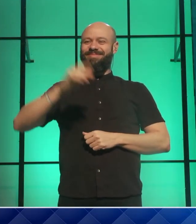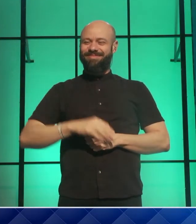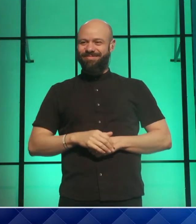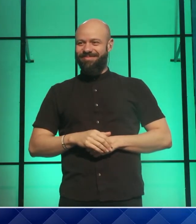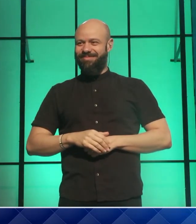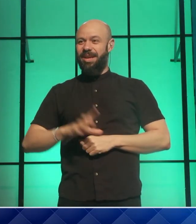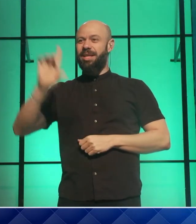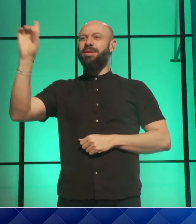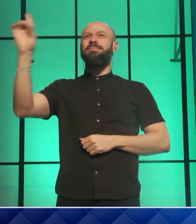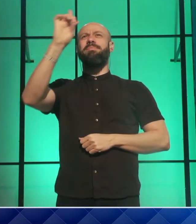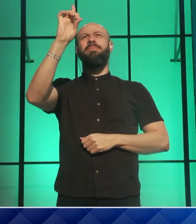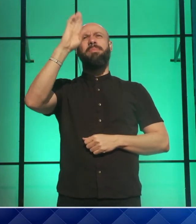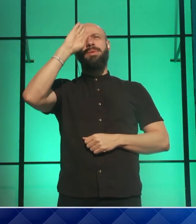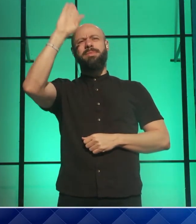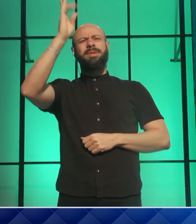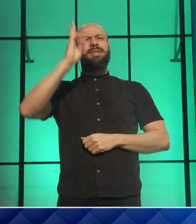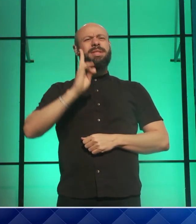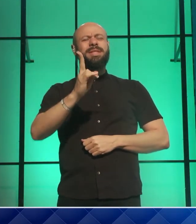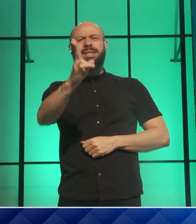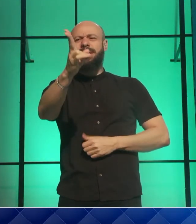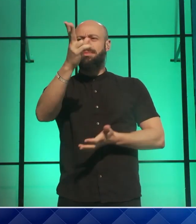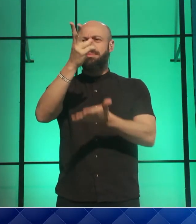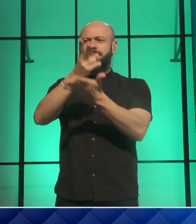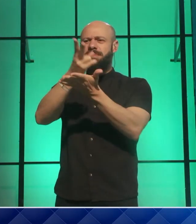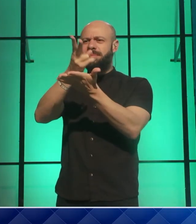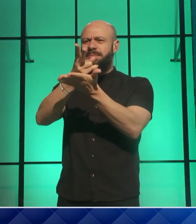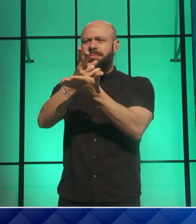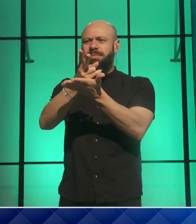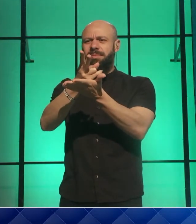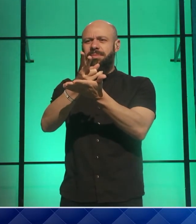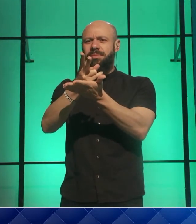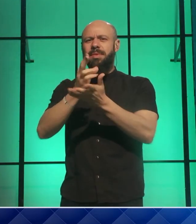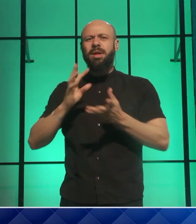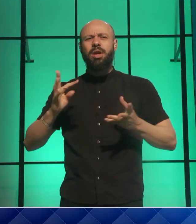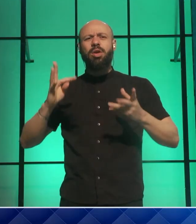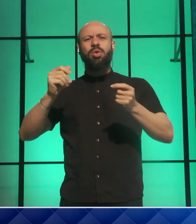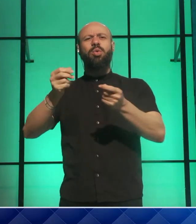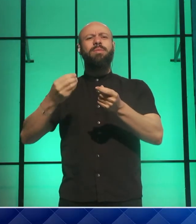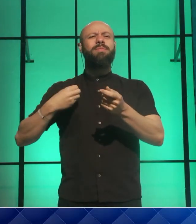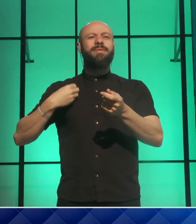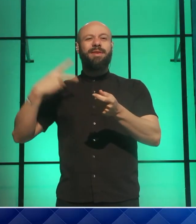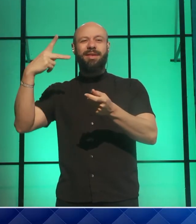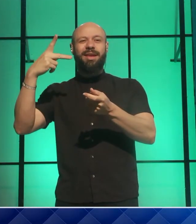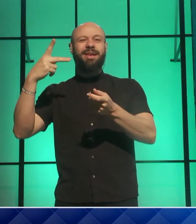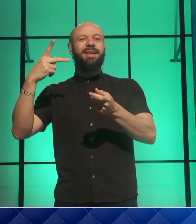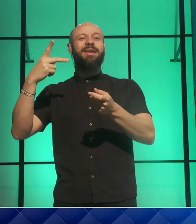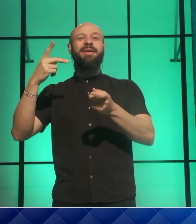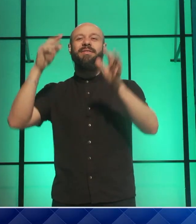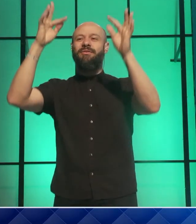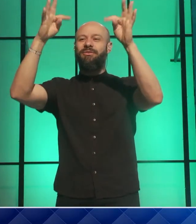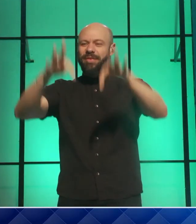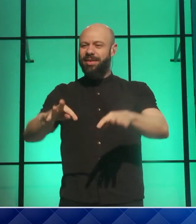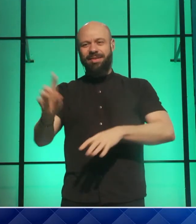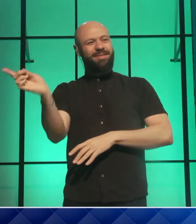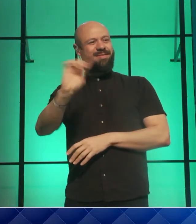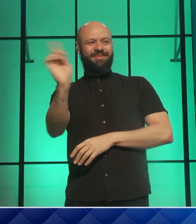Senhor, permaneces o mesmo, e os teus dias jamais terão fim.